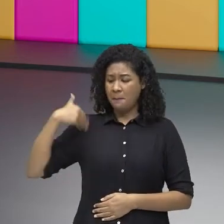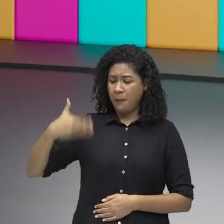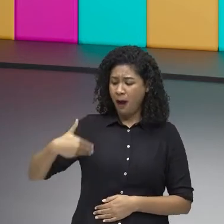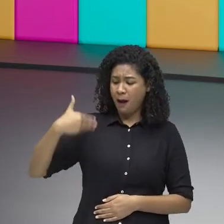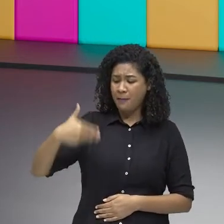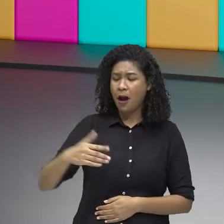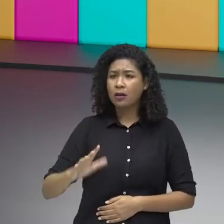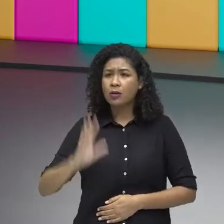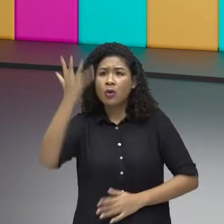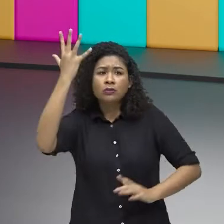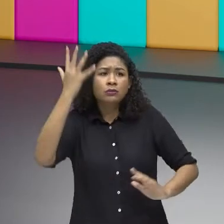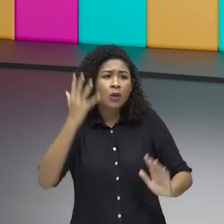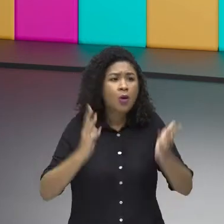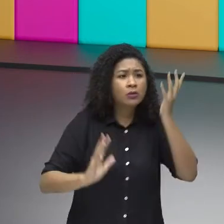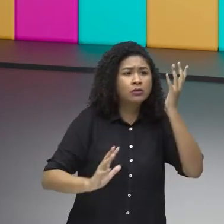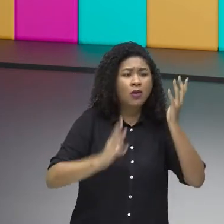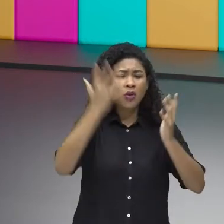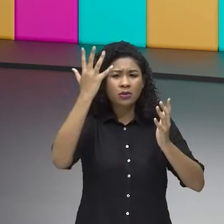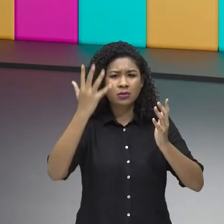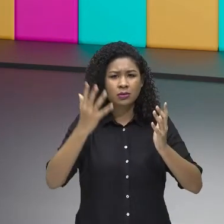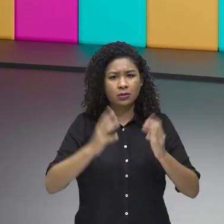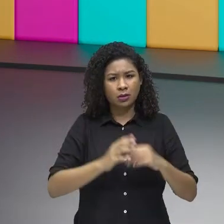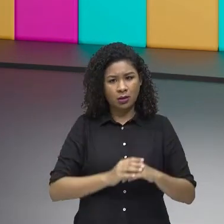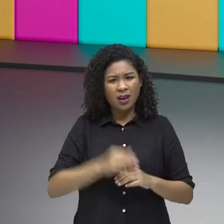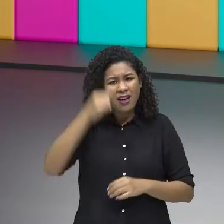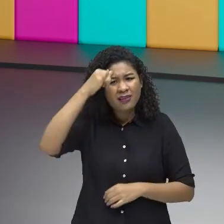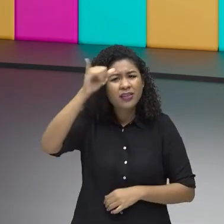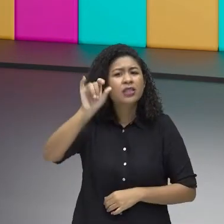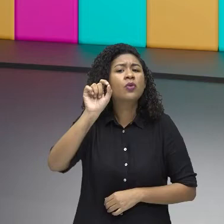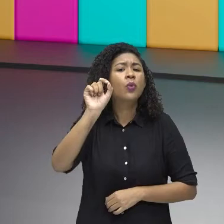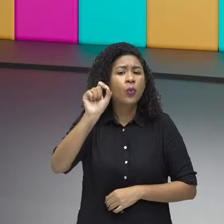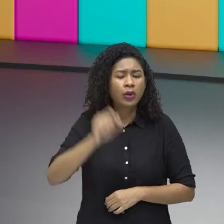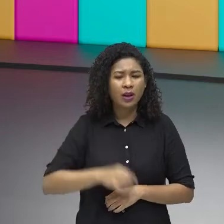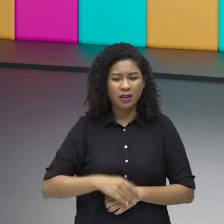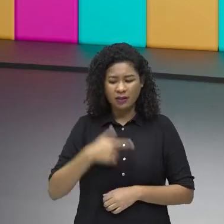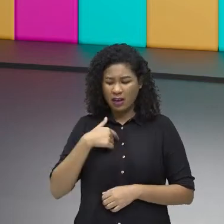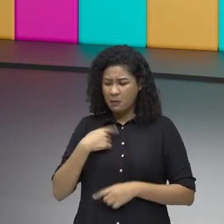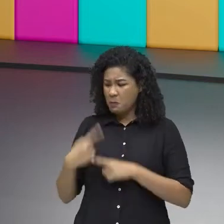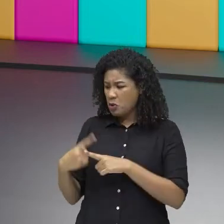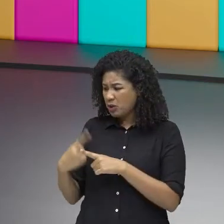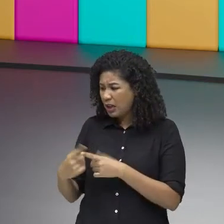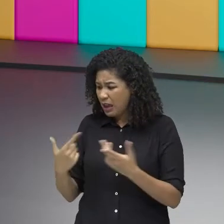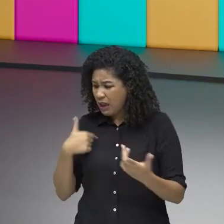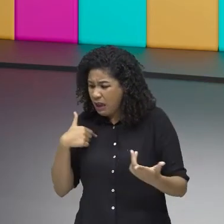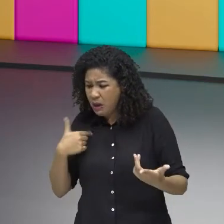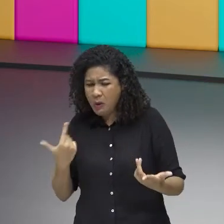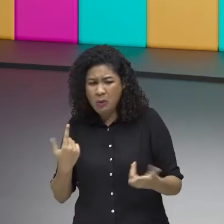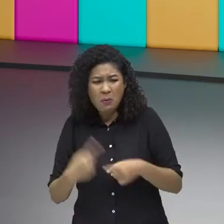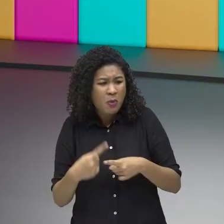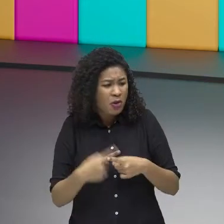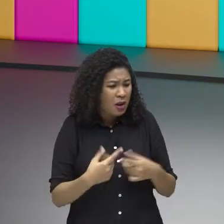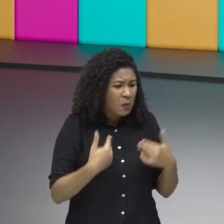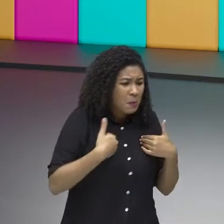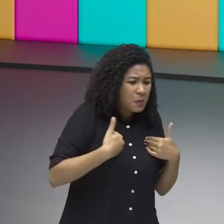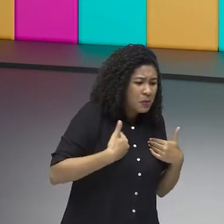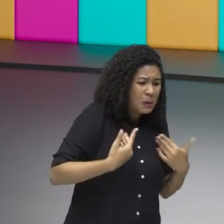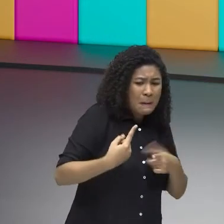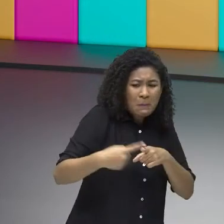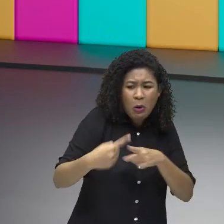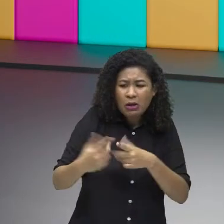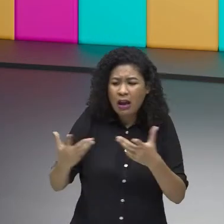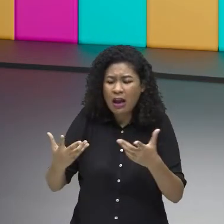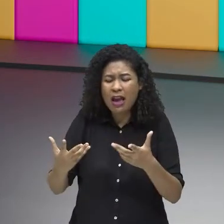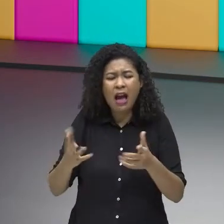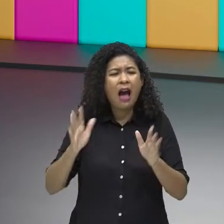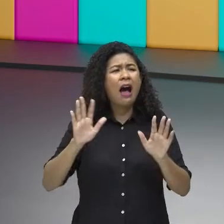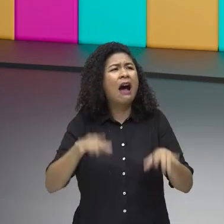questionar, poxa, por que eu, por que comigo, tentar entender que aquilo ali pode me trazer algum aprendizado e não me prender no pensamento de, por